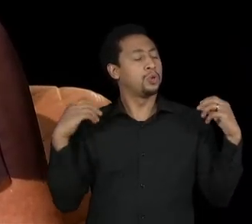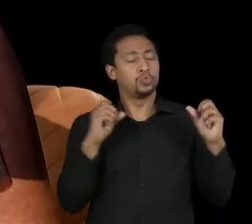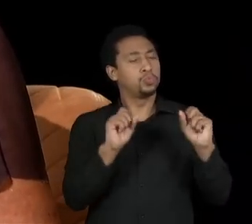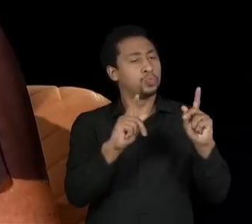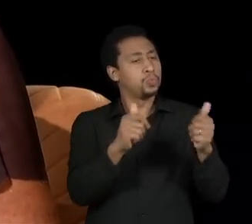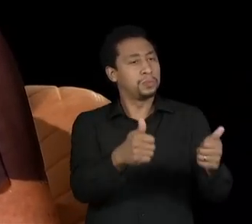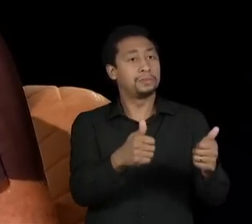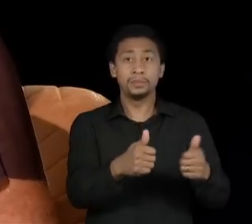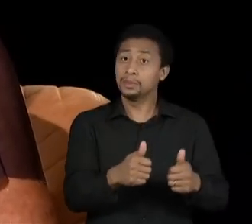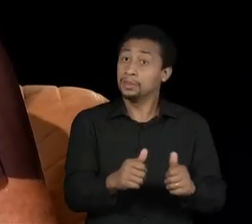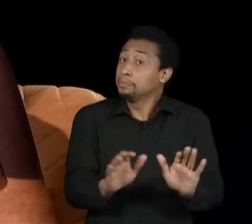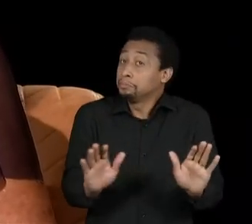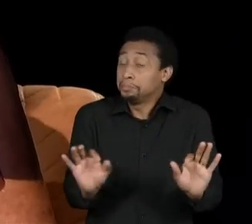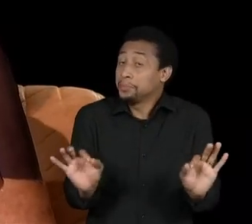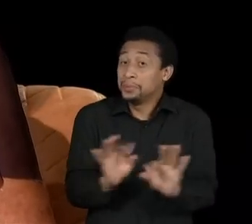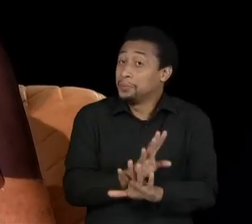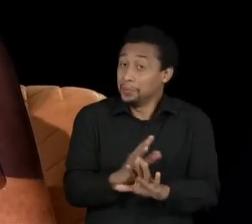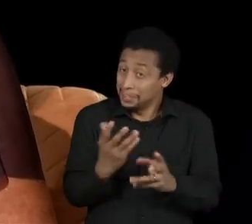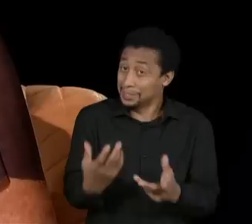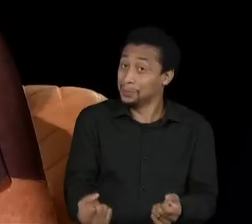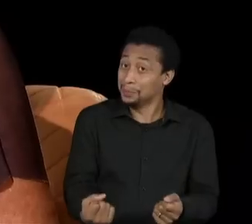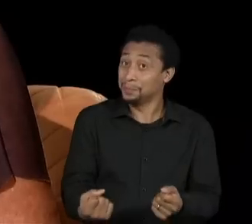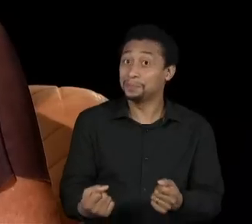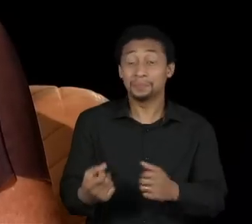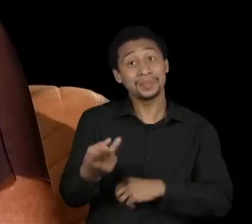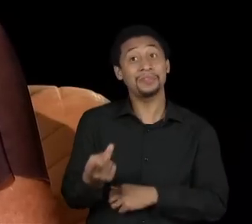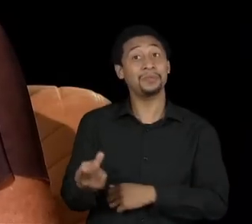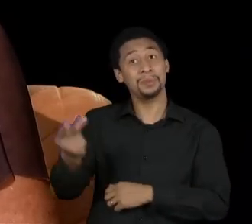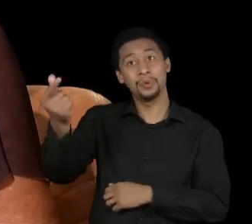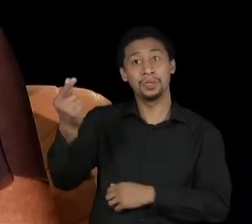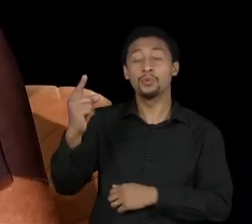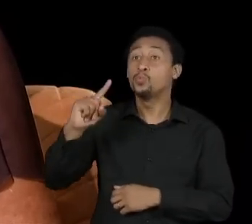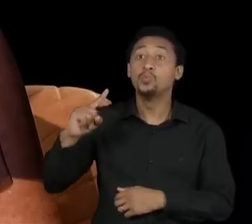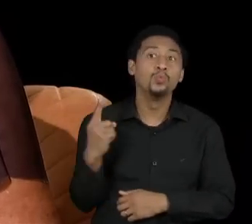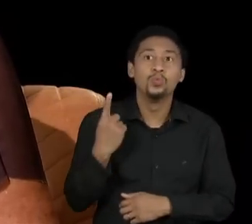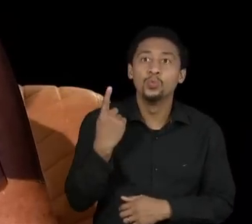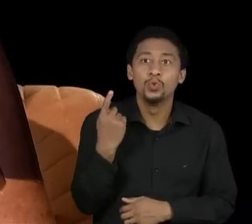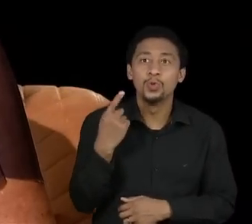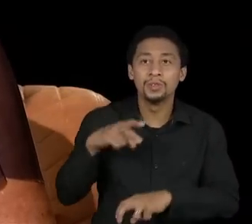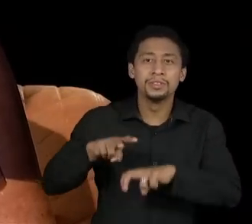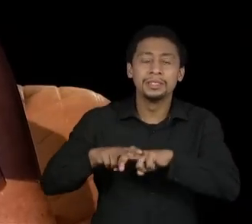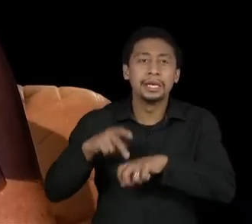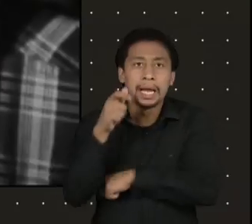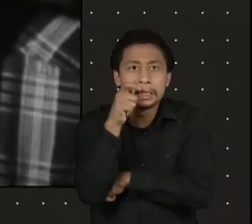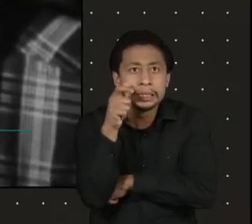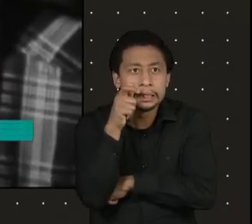Bom, ficou. Quando ele foi embora, a única pessoa da classe que estava assistindo era o Jabor.